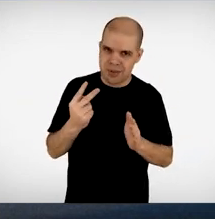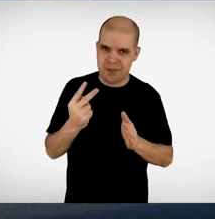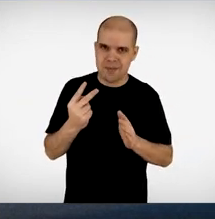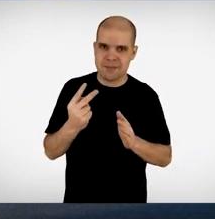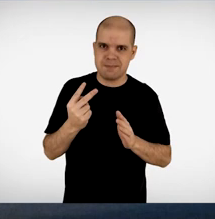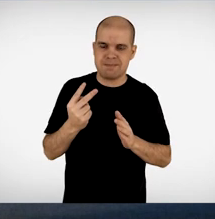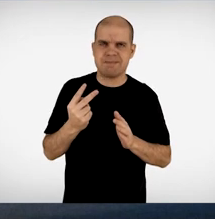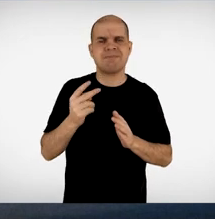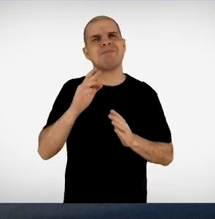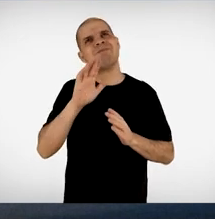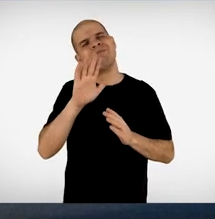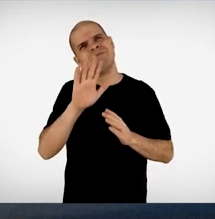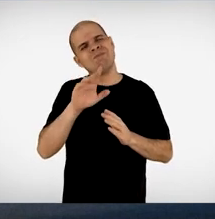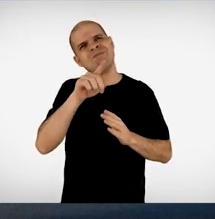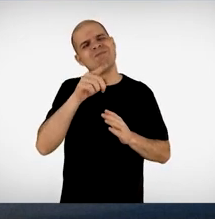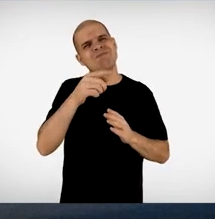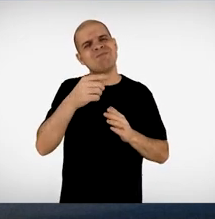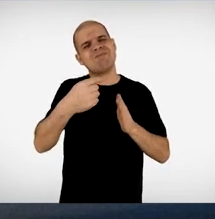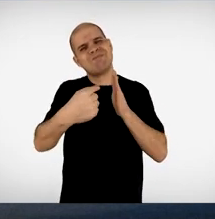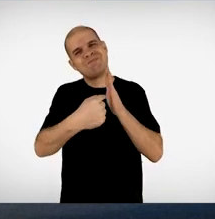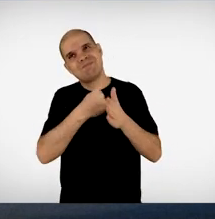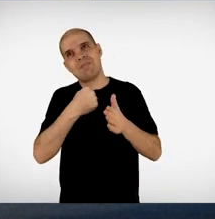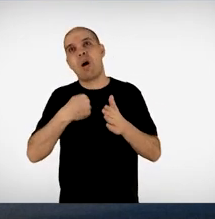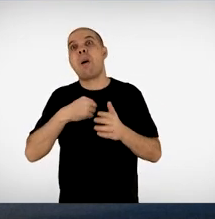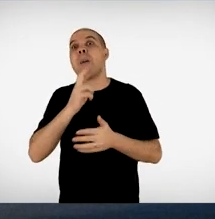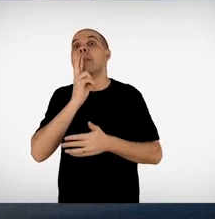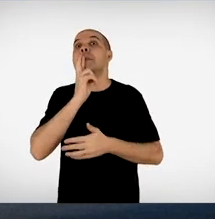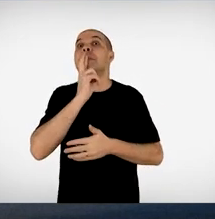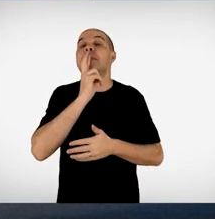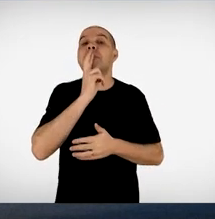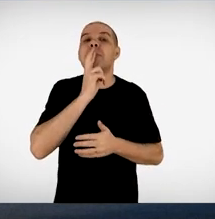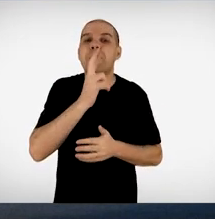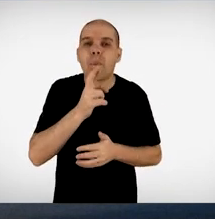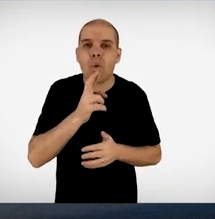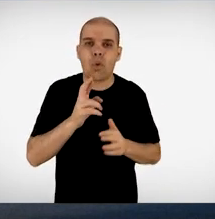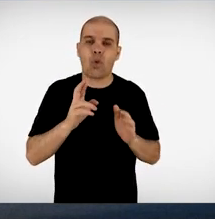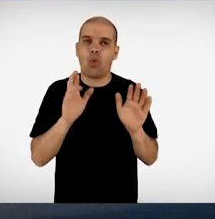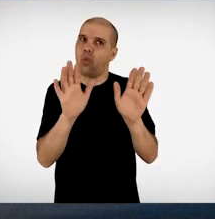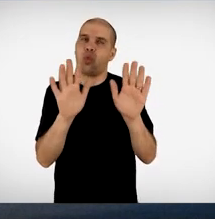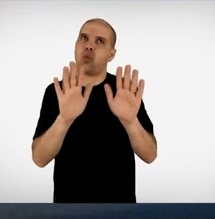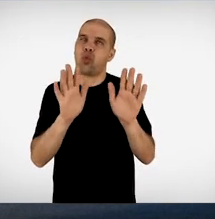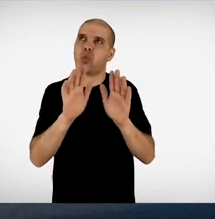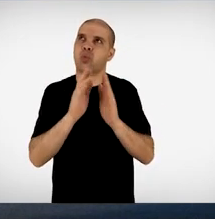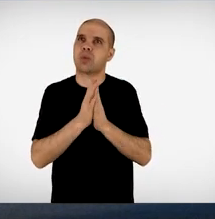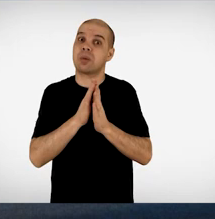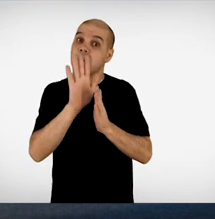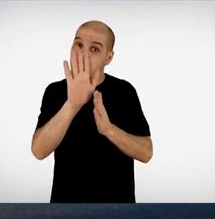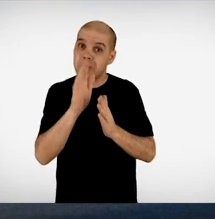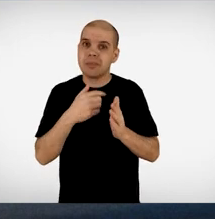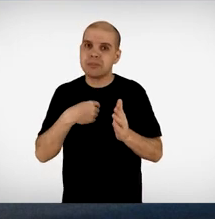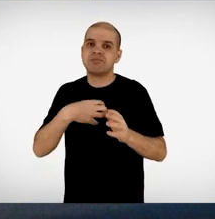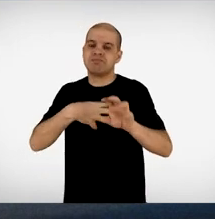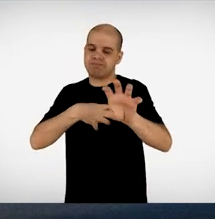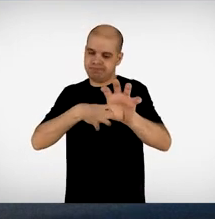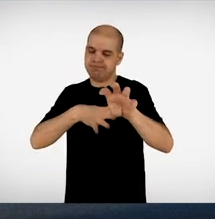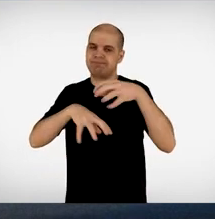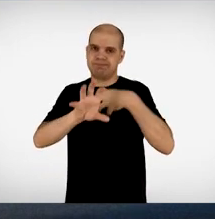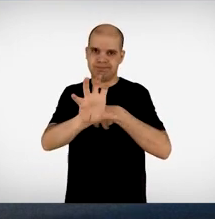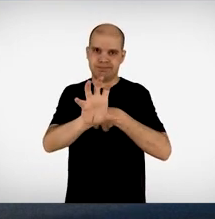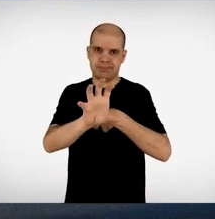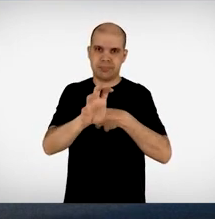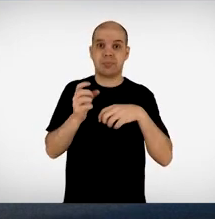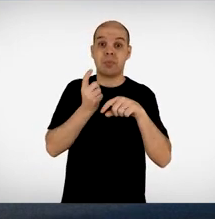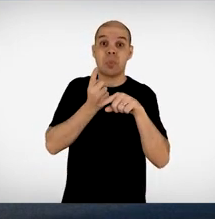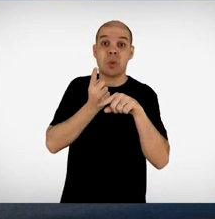menor ideia. Mas a minha experiência de análise é que eu passei assim, muito tempo falando do meu pai também. E eu